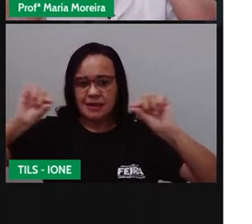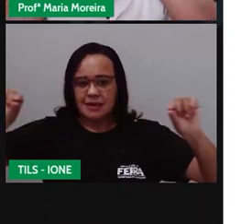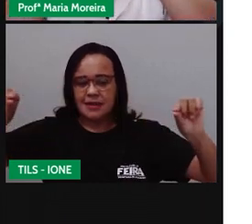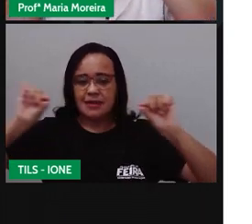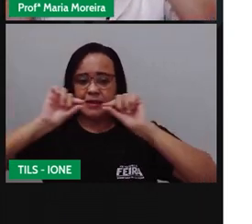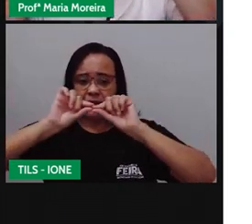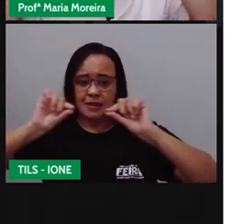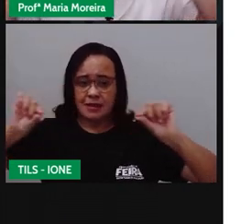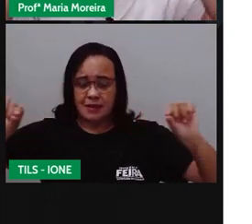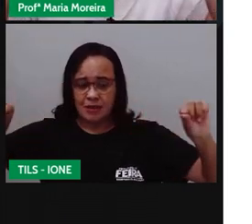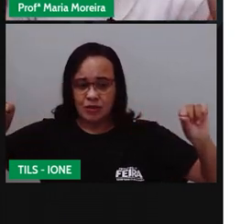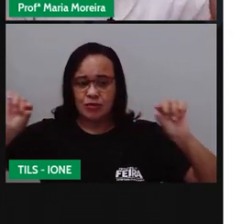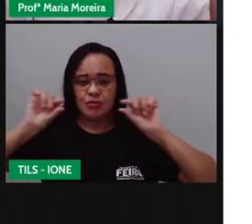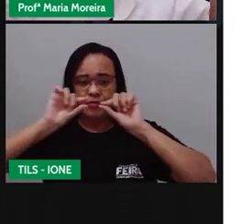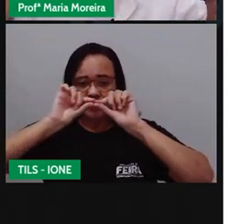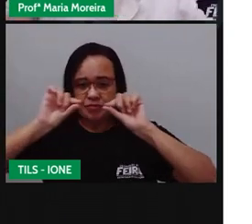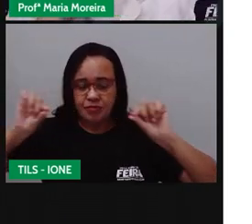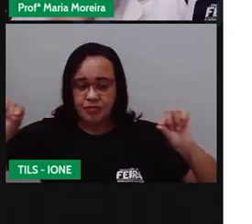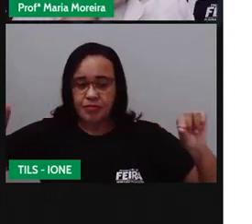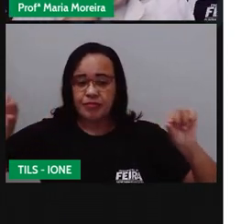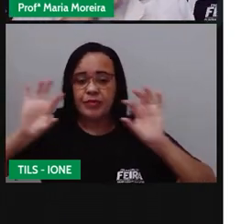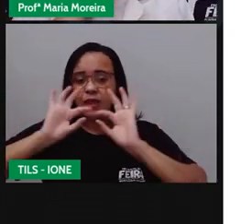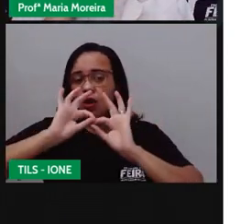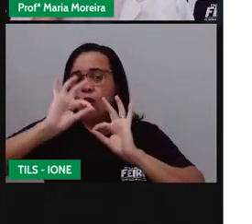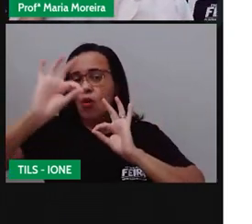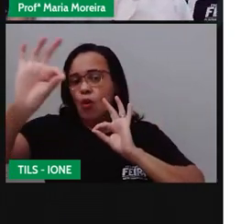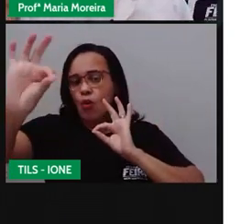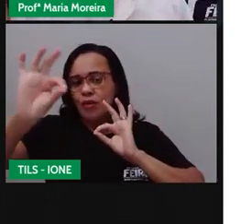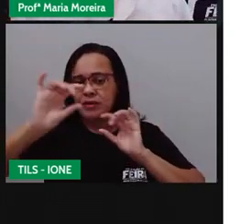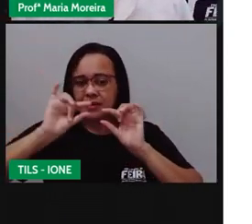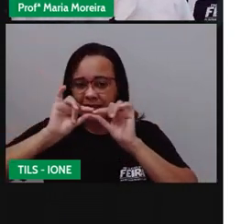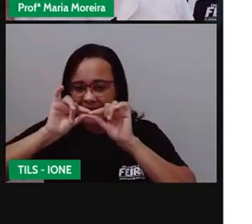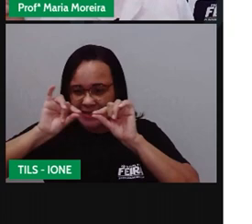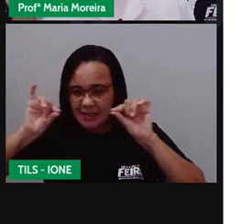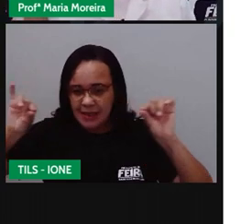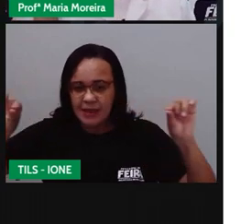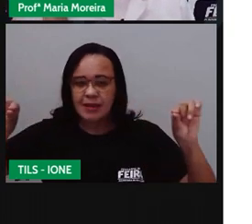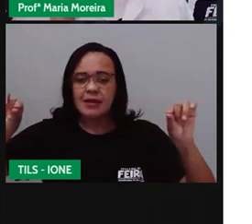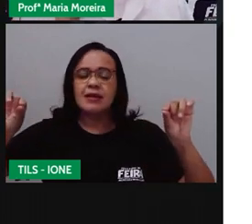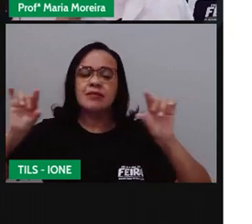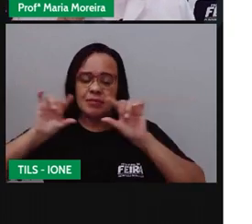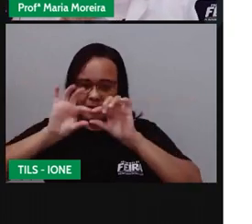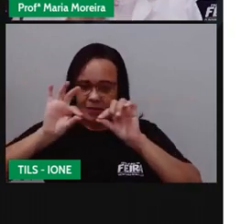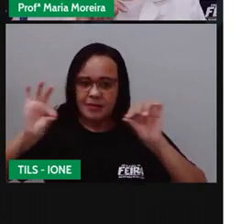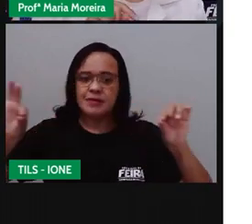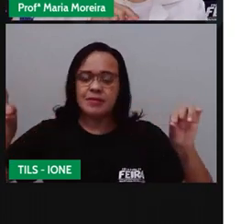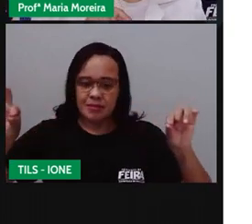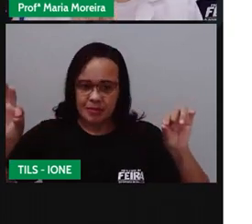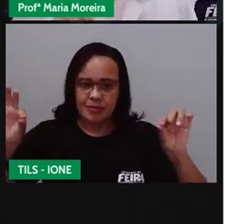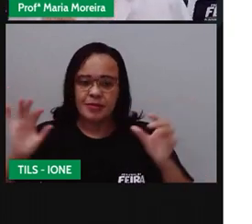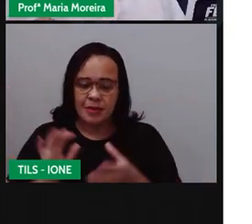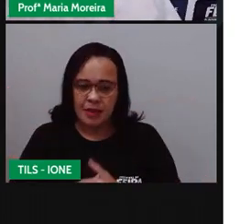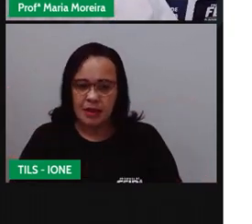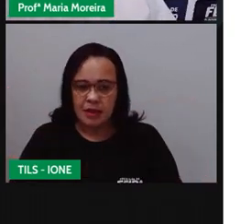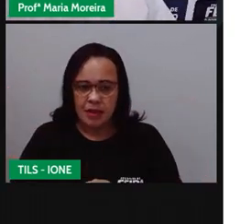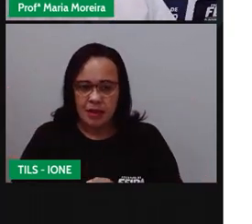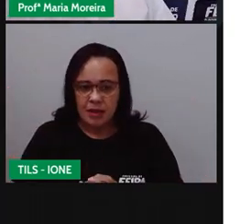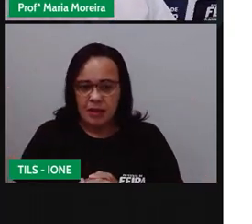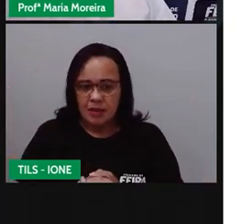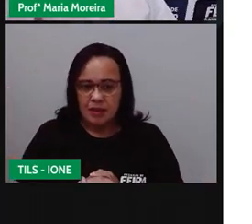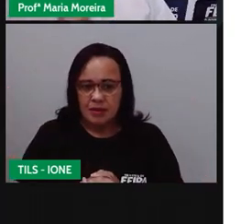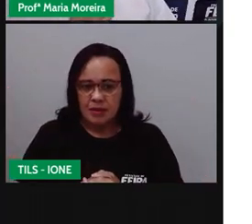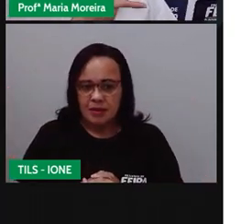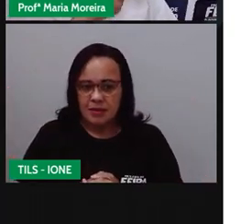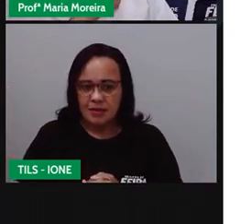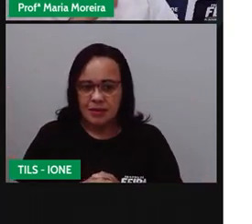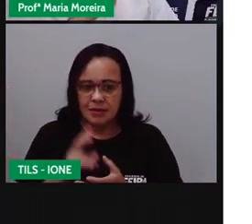falou, linha do horizonte. Então, isso quer dizer que linha é como? Assim, tá? Olha, deixa eu virar para cá. Olha o nome que está aqui